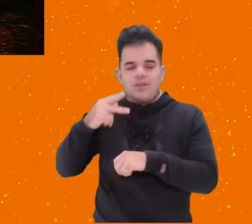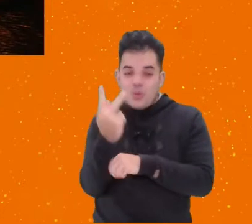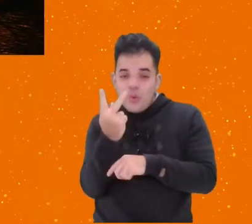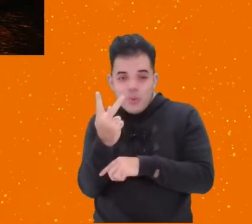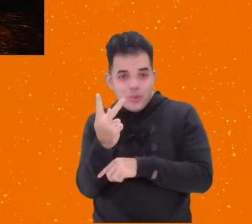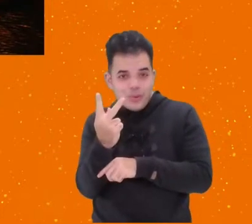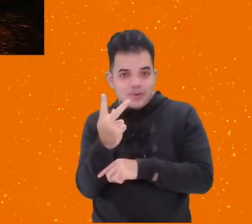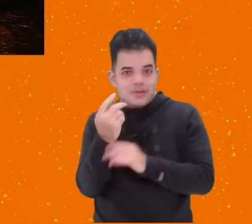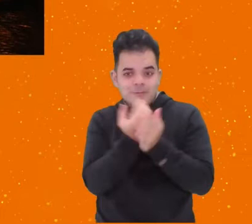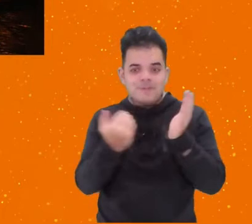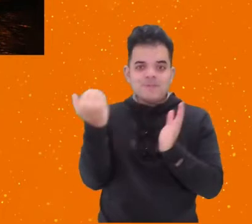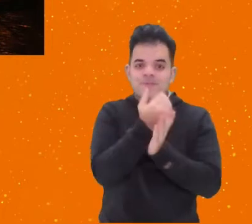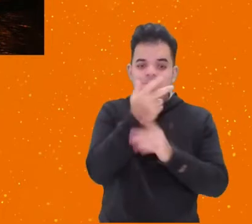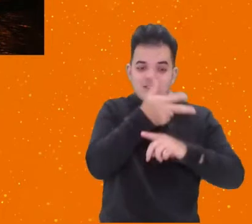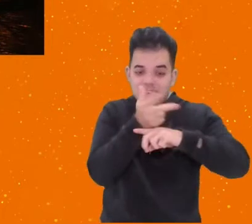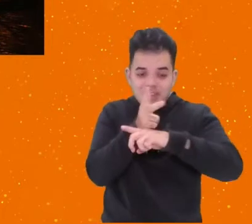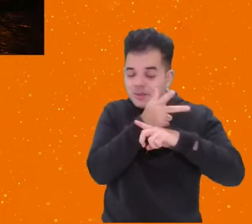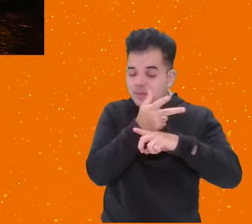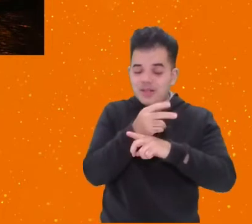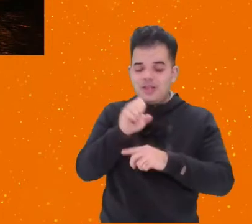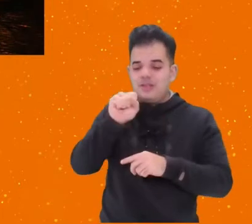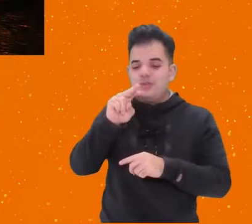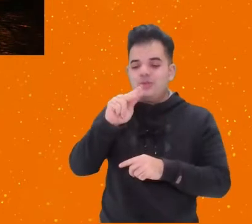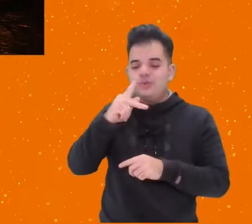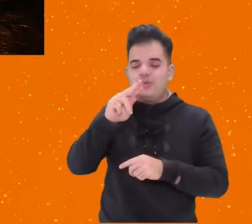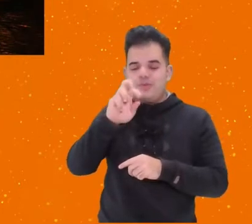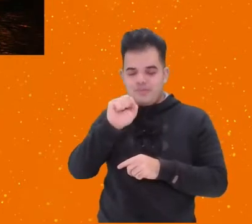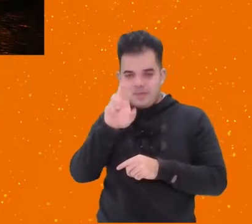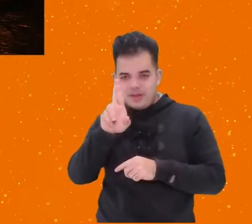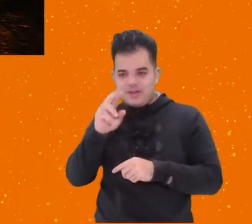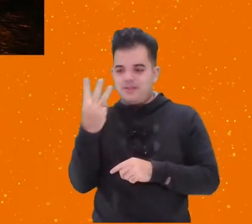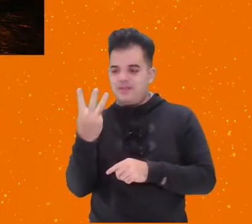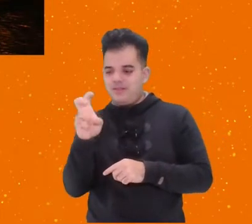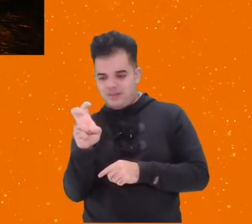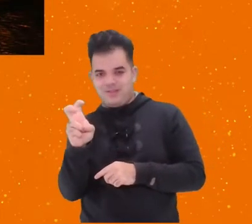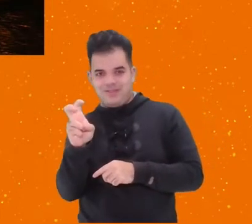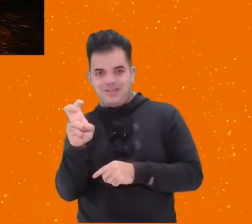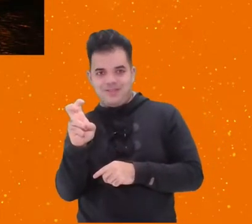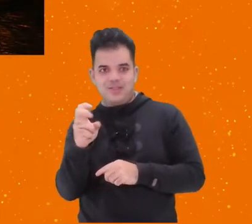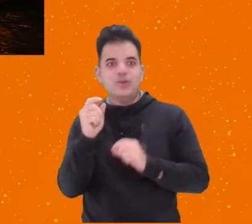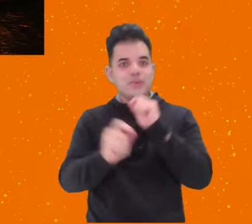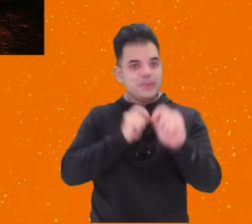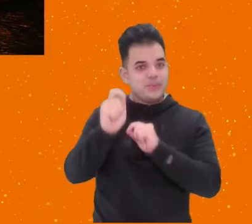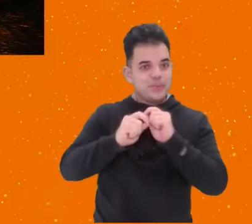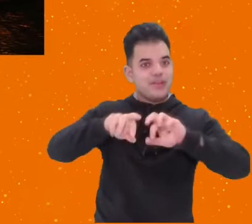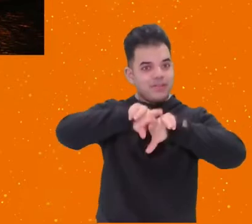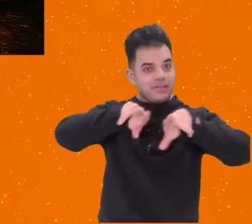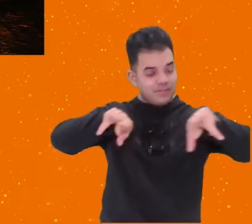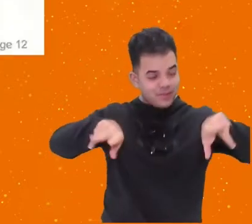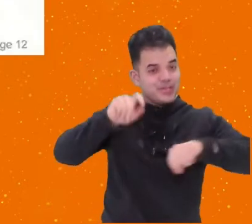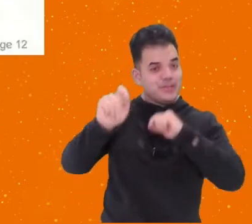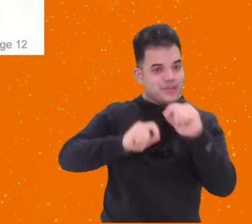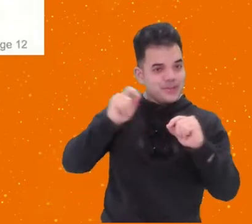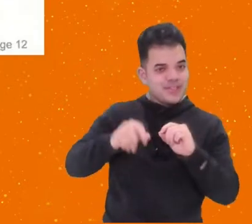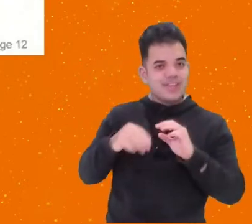Super 35. Né? Então, a Arri acredita ainda no Super 35, até mesmo baseado no, na quantidade